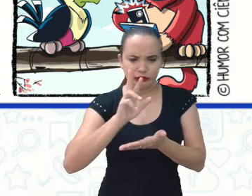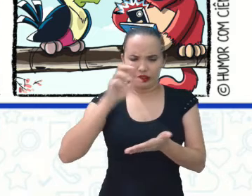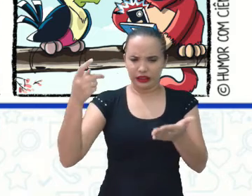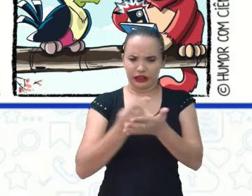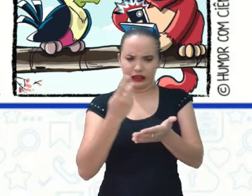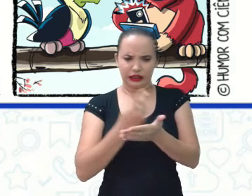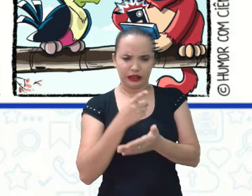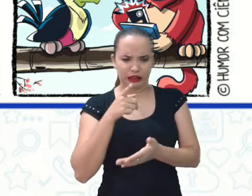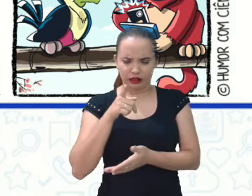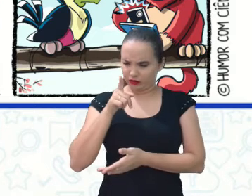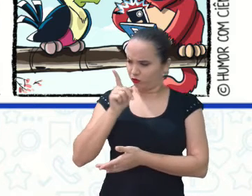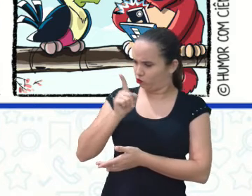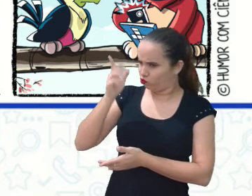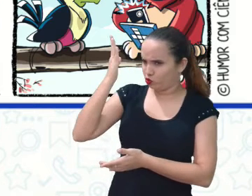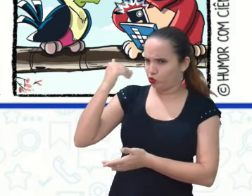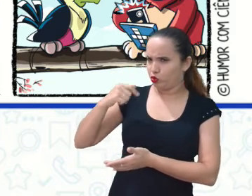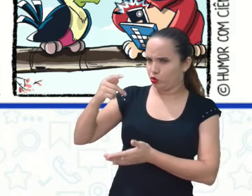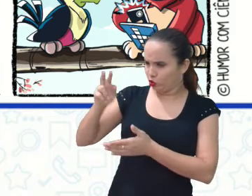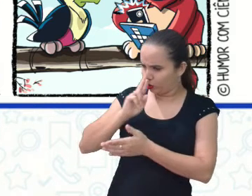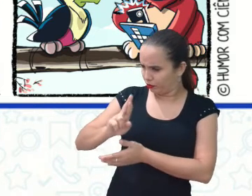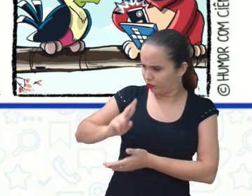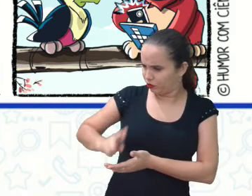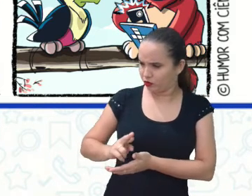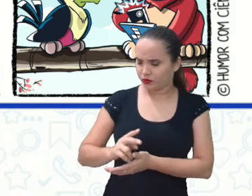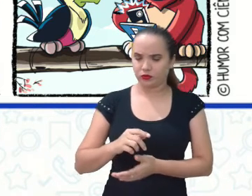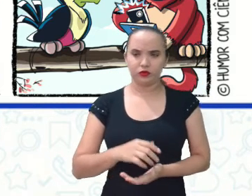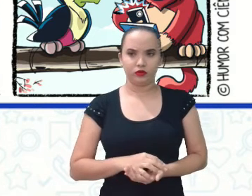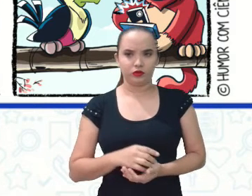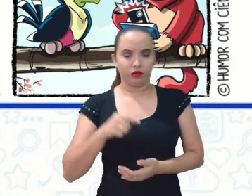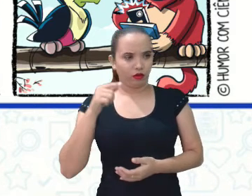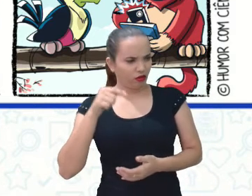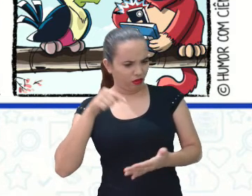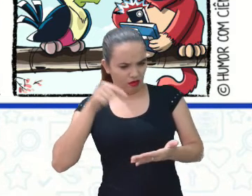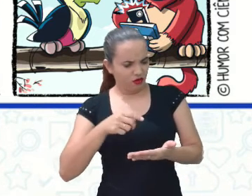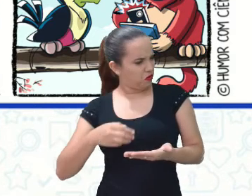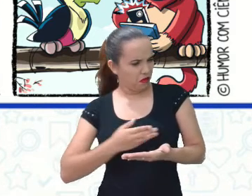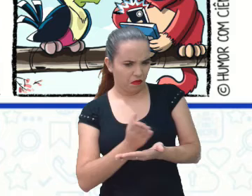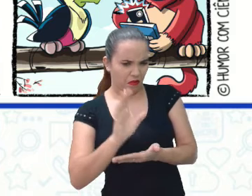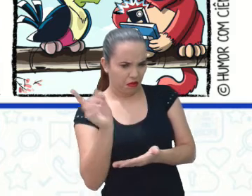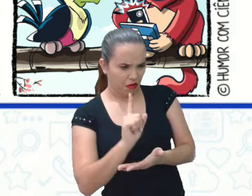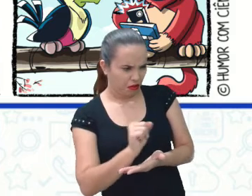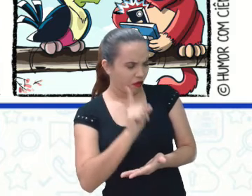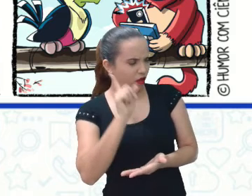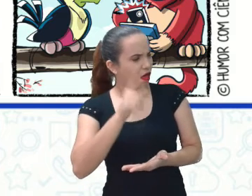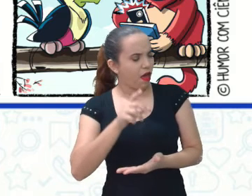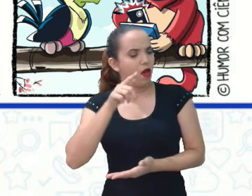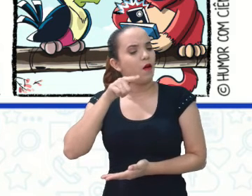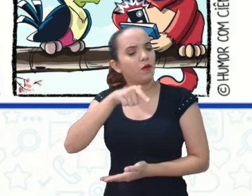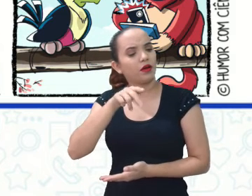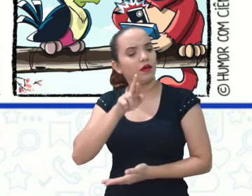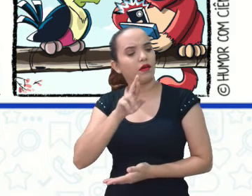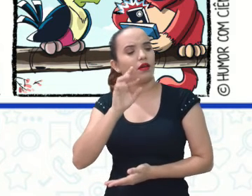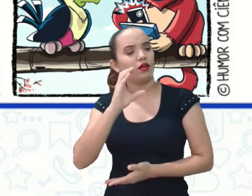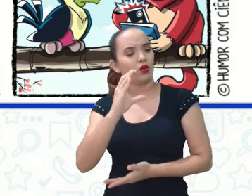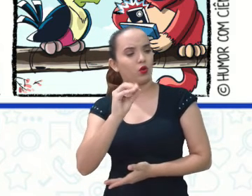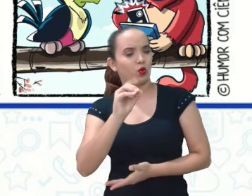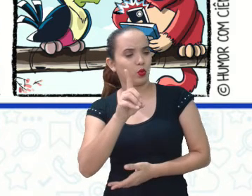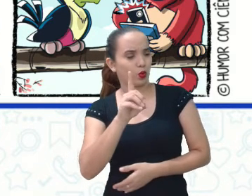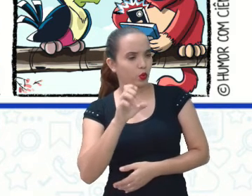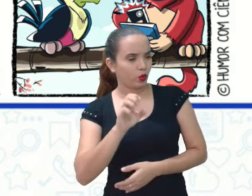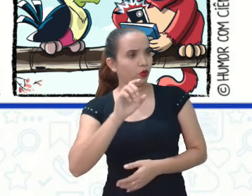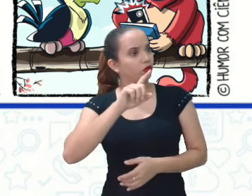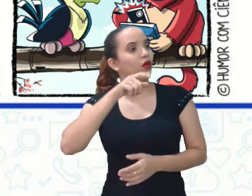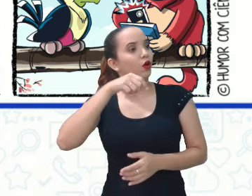Tuca? Isso não é um labirinto, seu maluco. É um QR Code. Aponta o seu celular para o